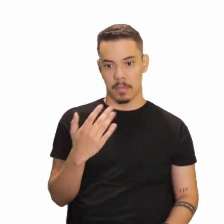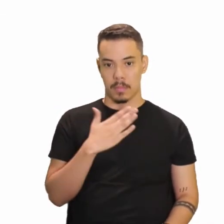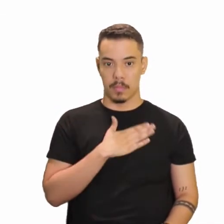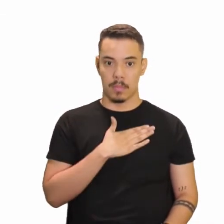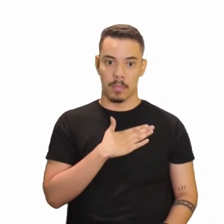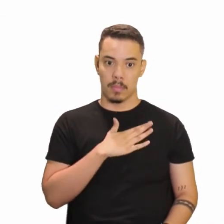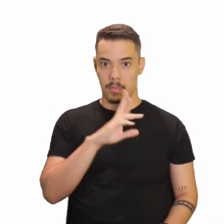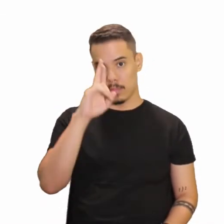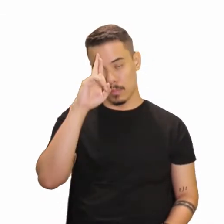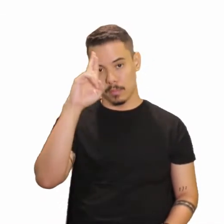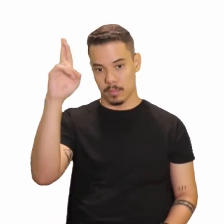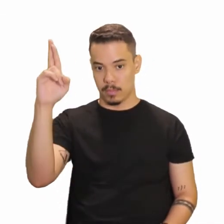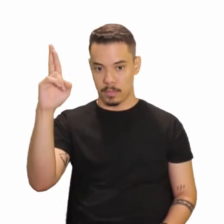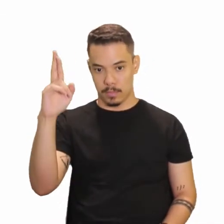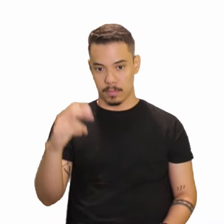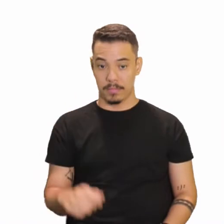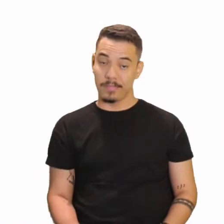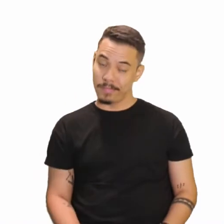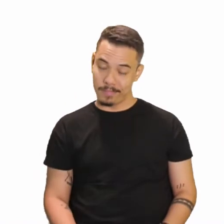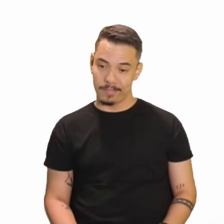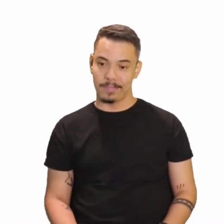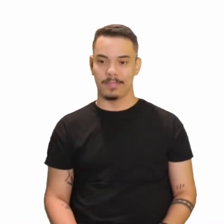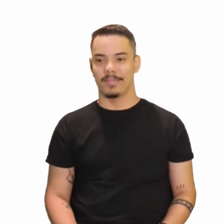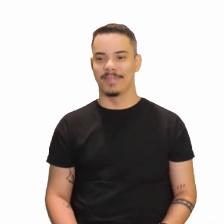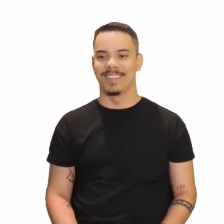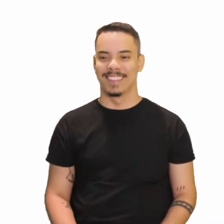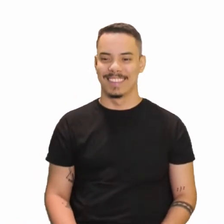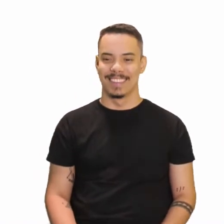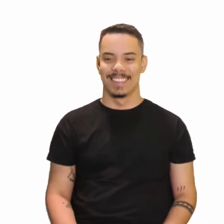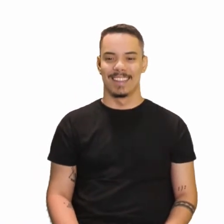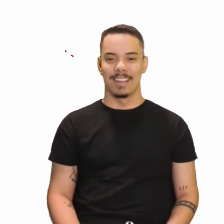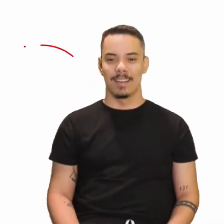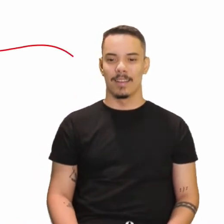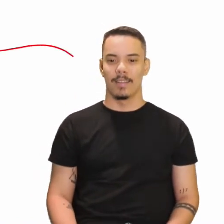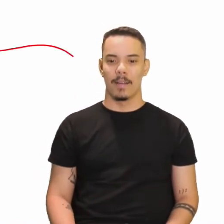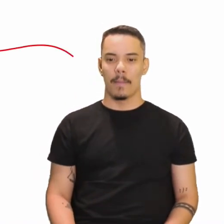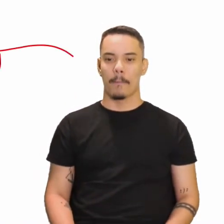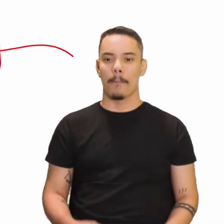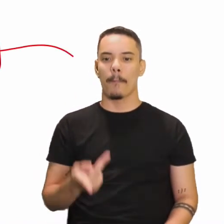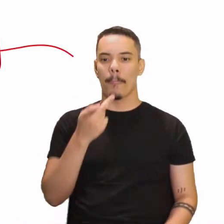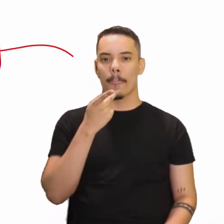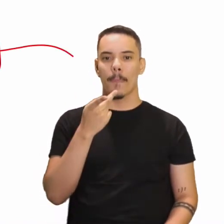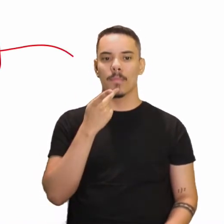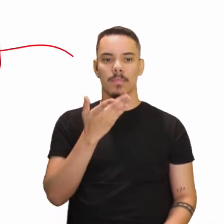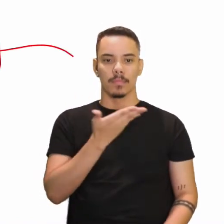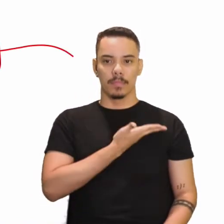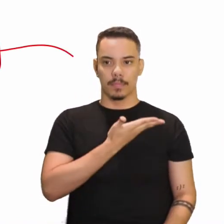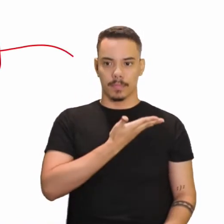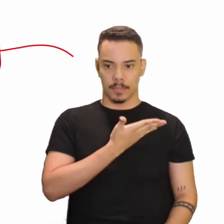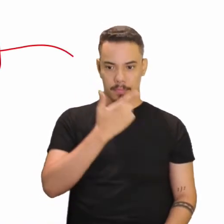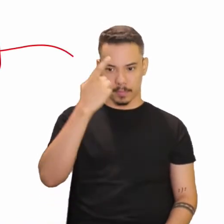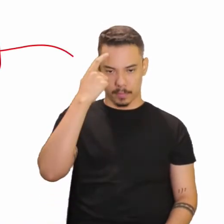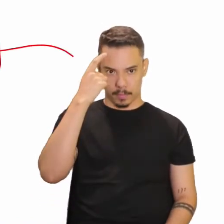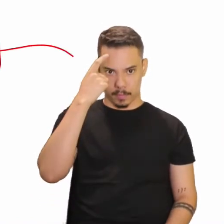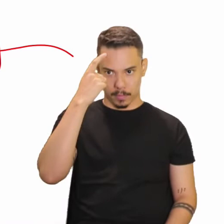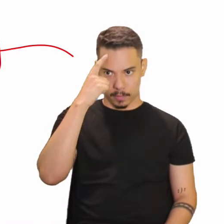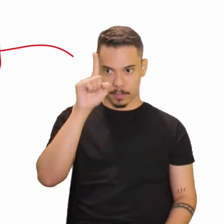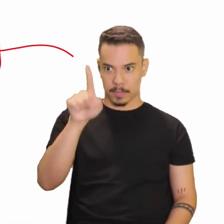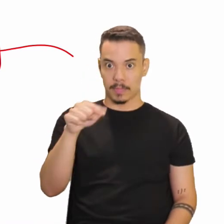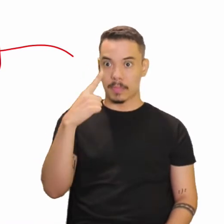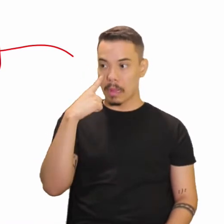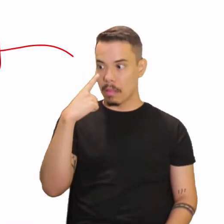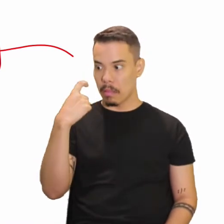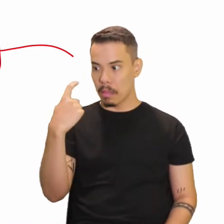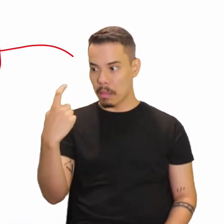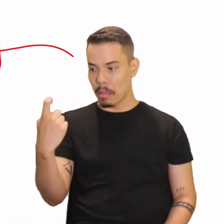minha senhora Então olha só fazendo a crítica que as amizades as pessoas né com outro